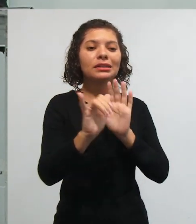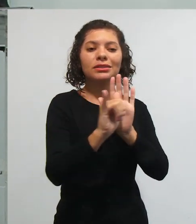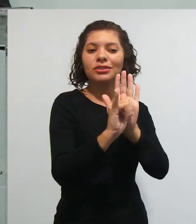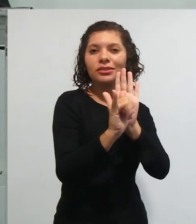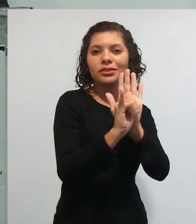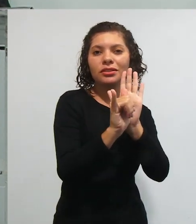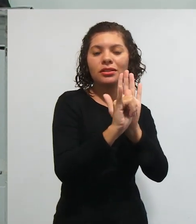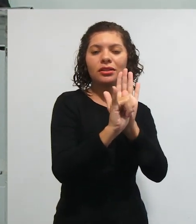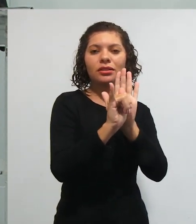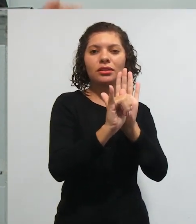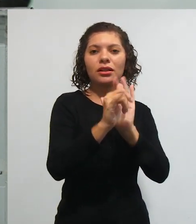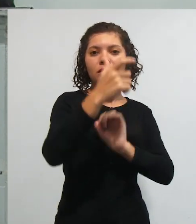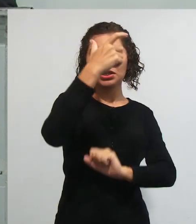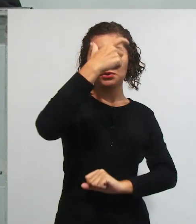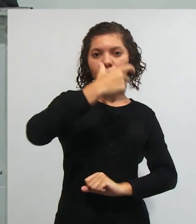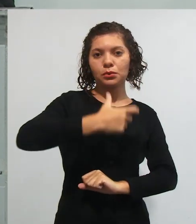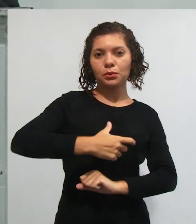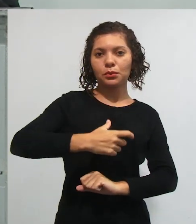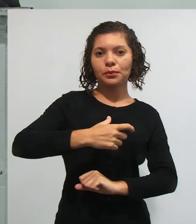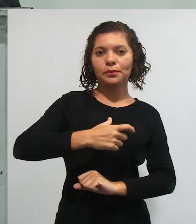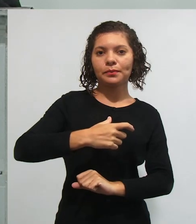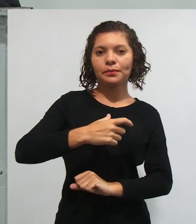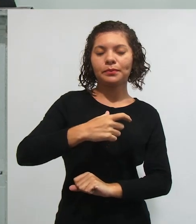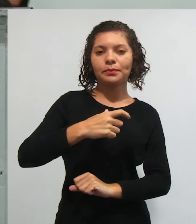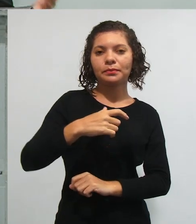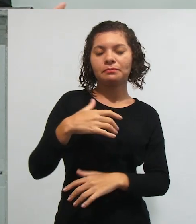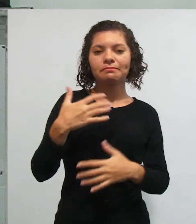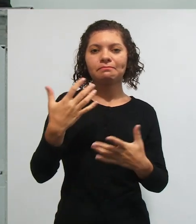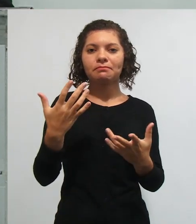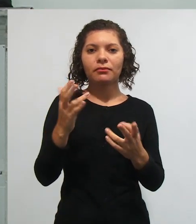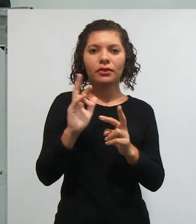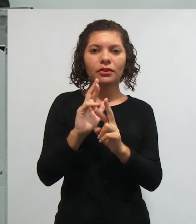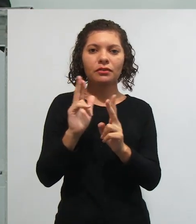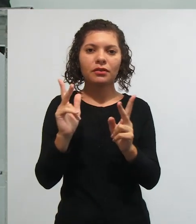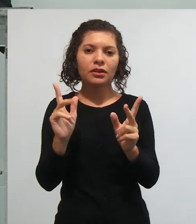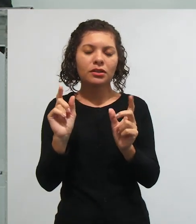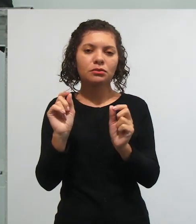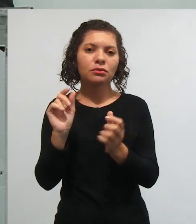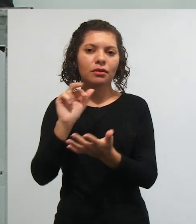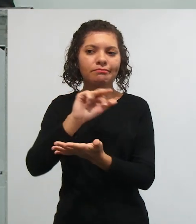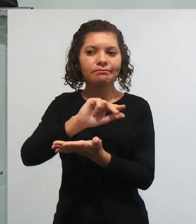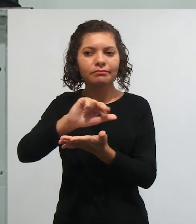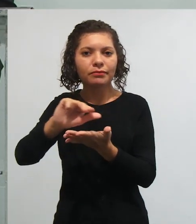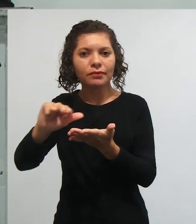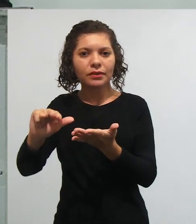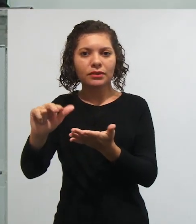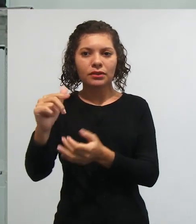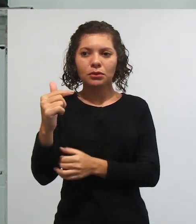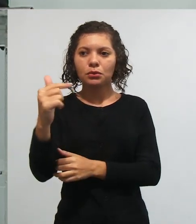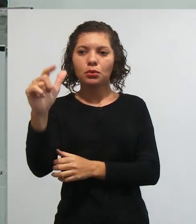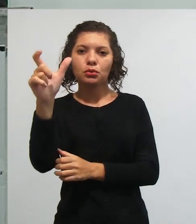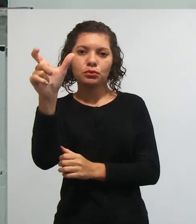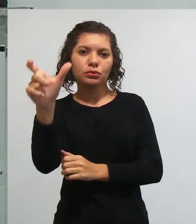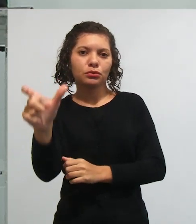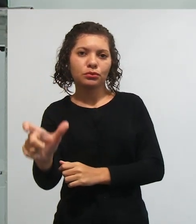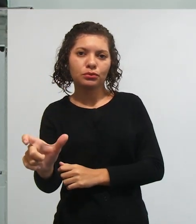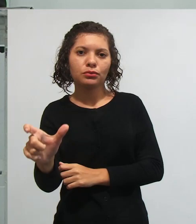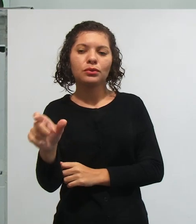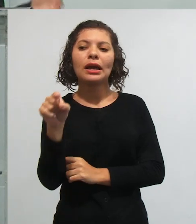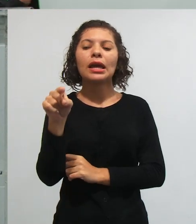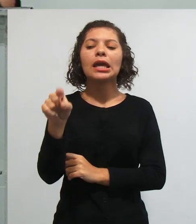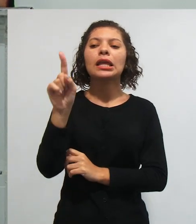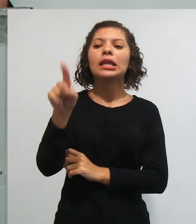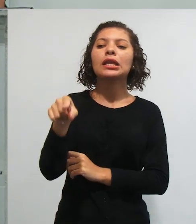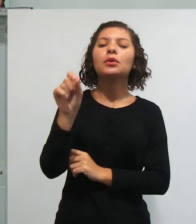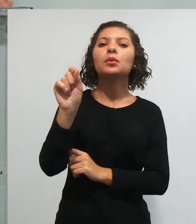que identidade é aquilo que sou a diferença ela vai falar aquilo que o outro é